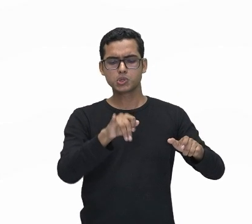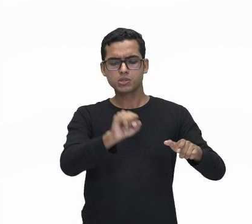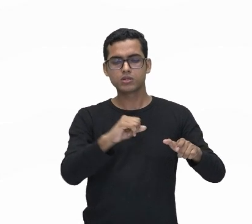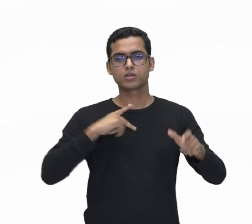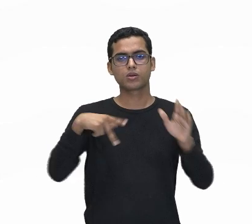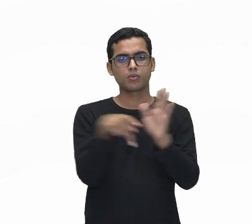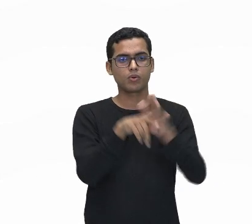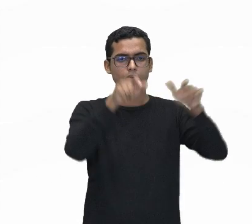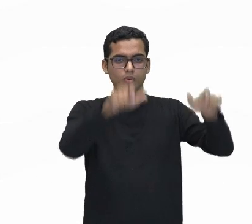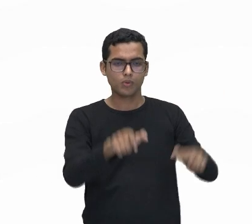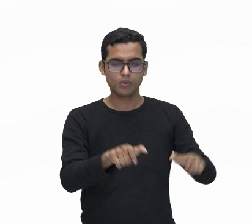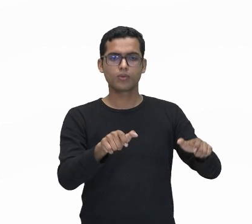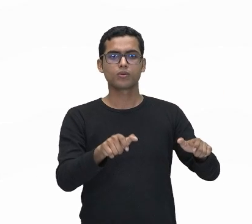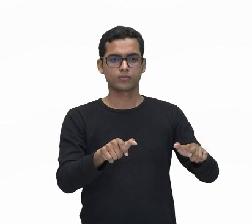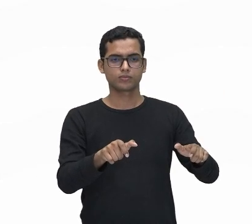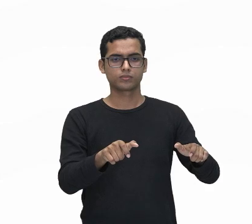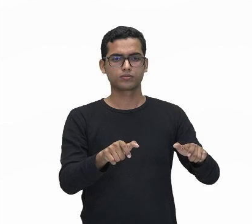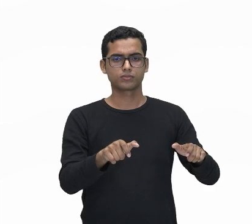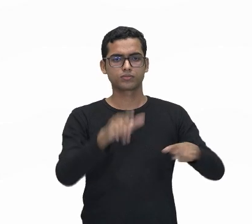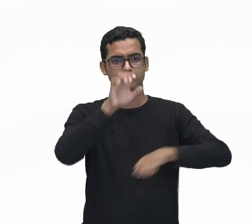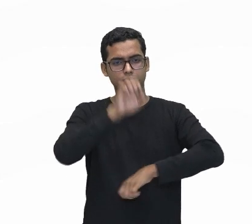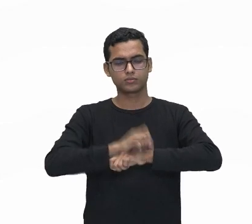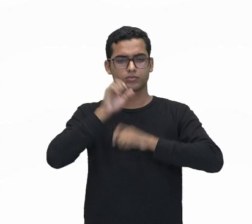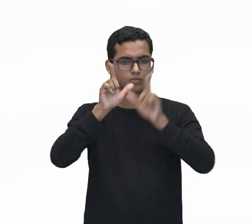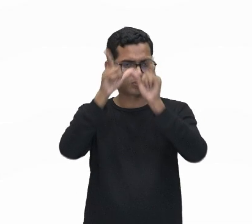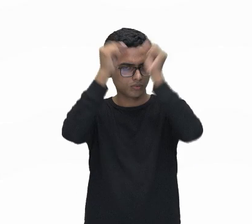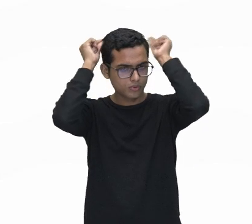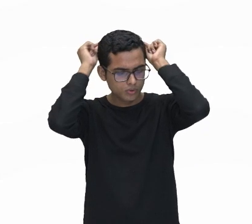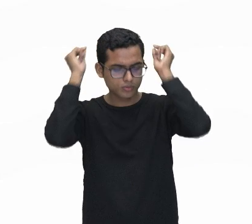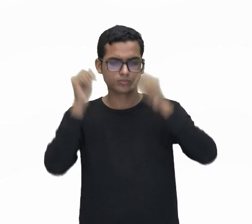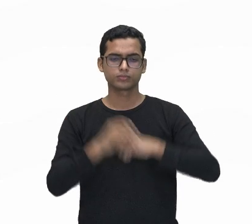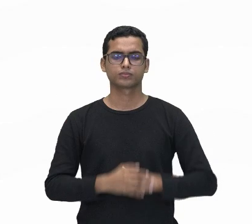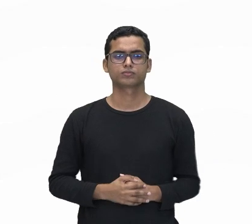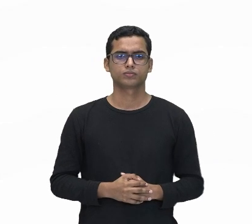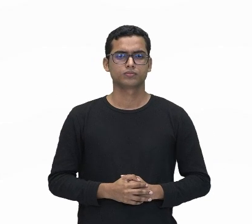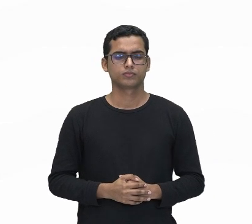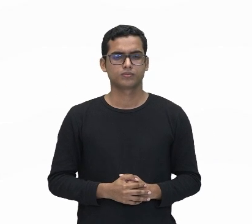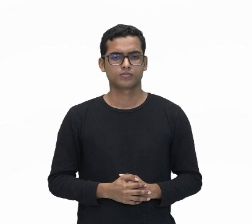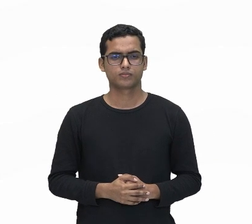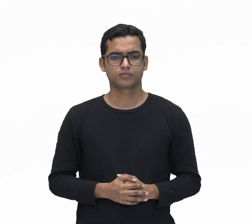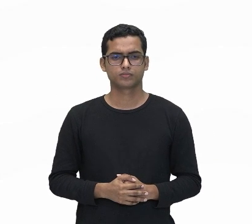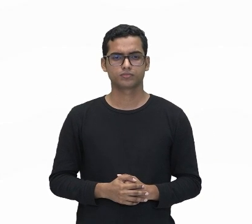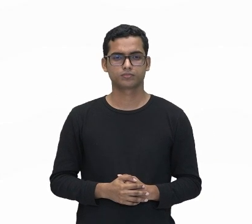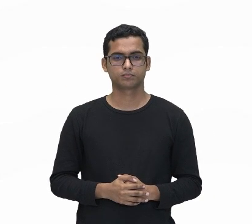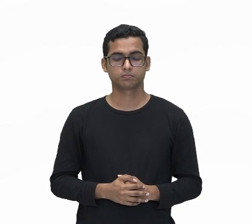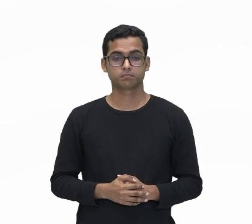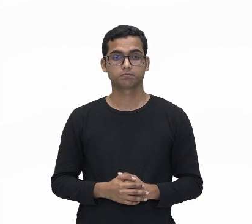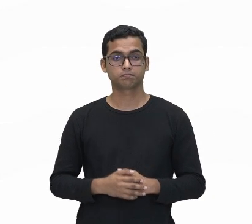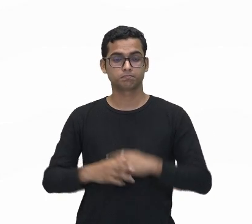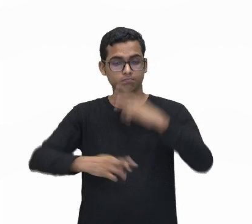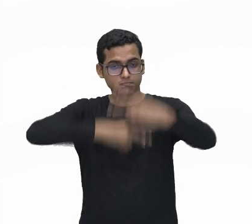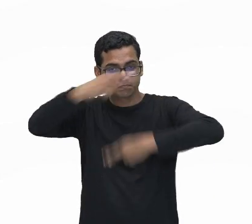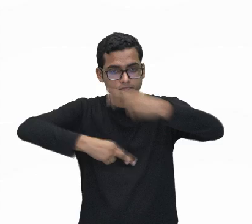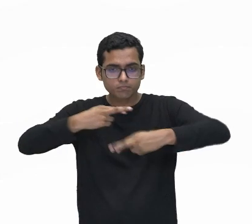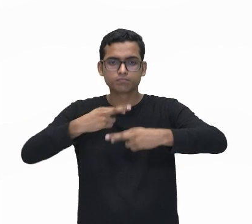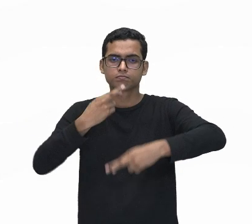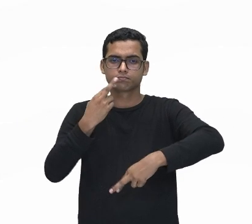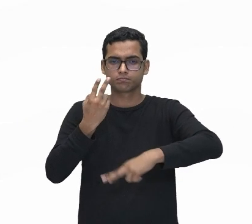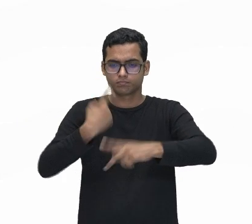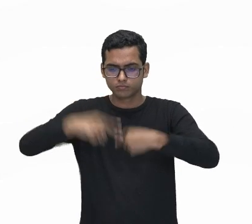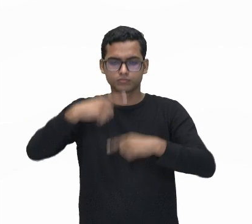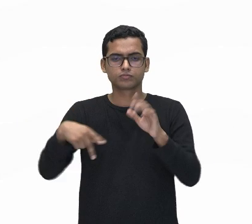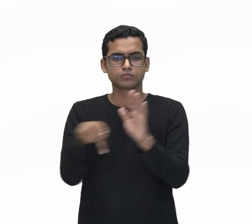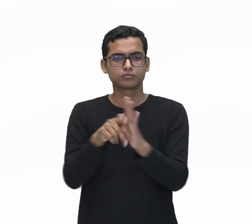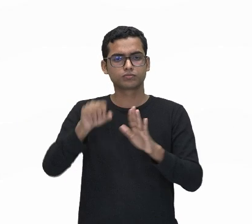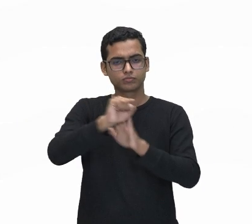A polis é a cidade, né? A cidade-estado grega. As revoluções liberais do século XVIII